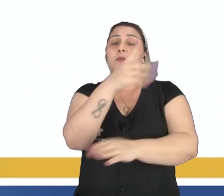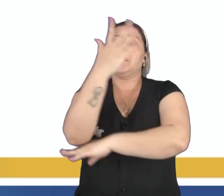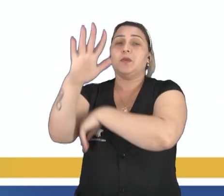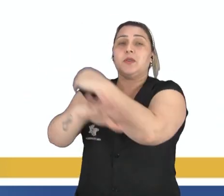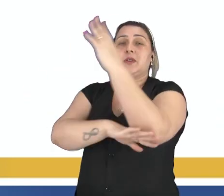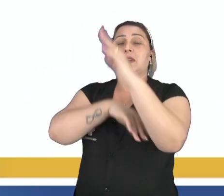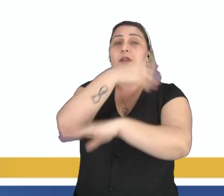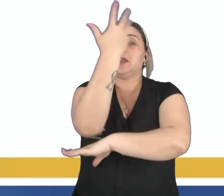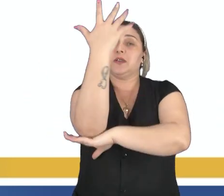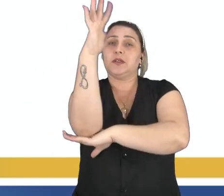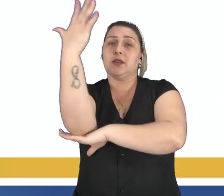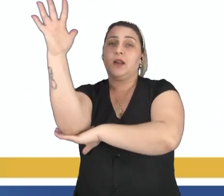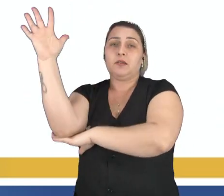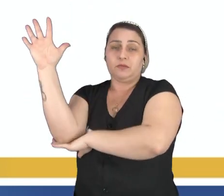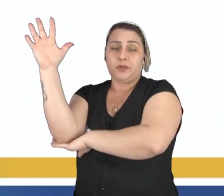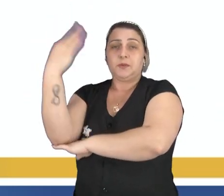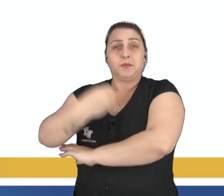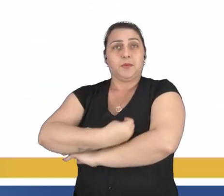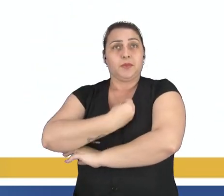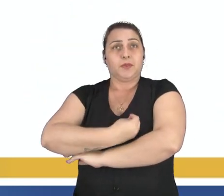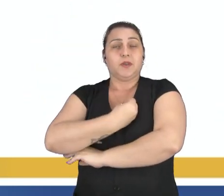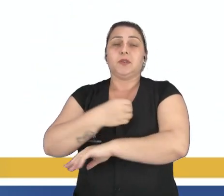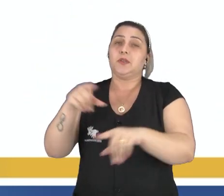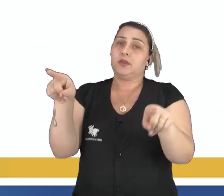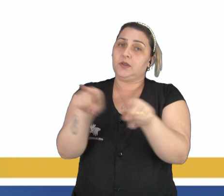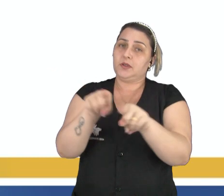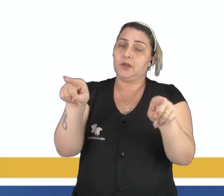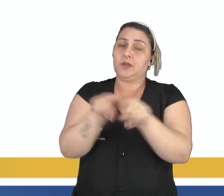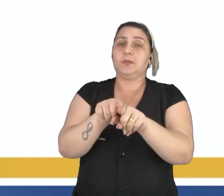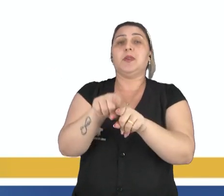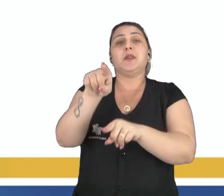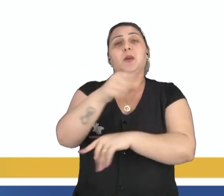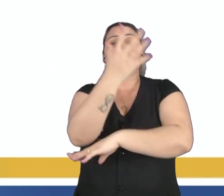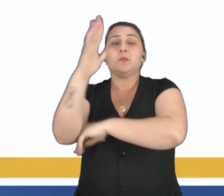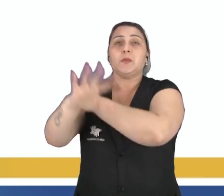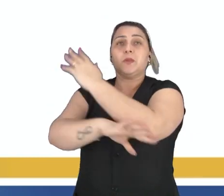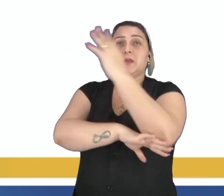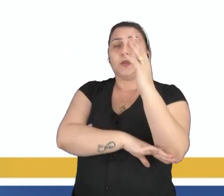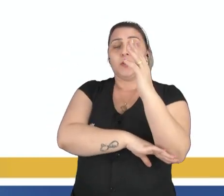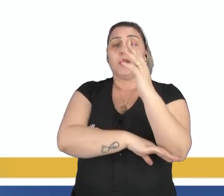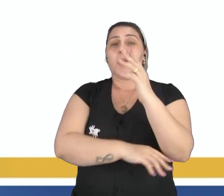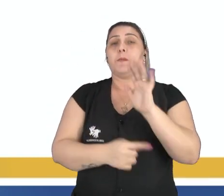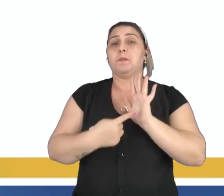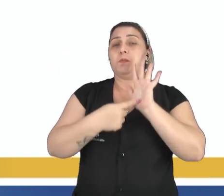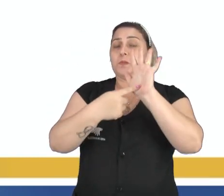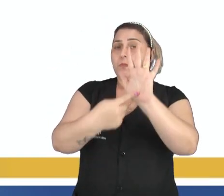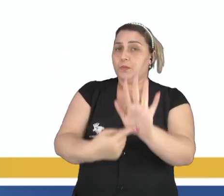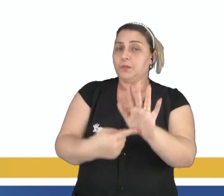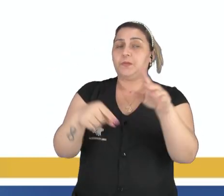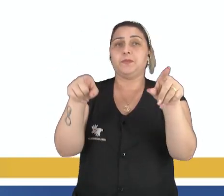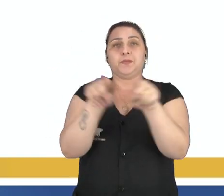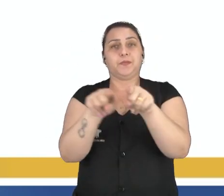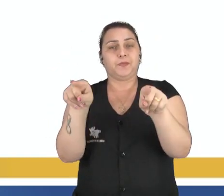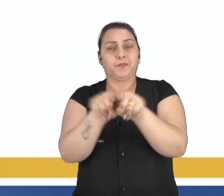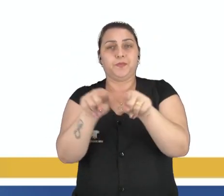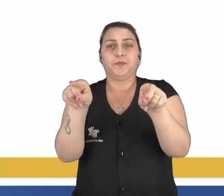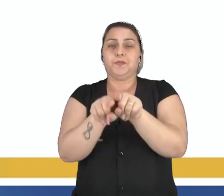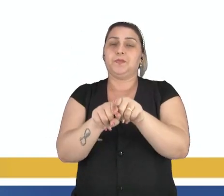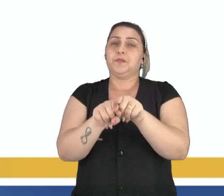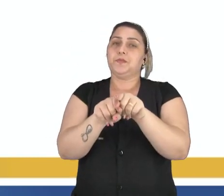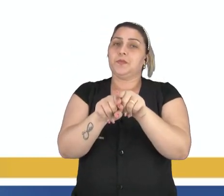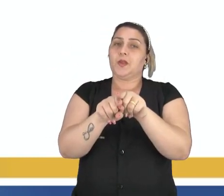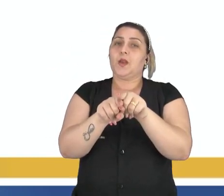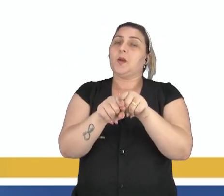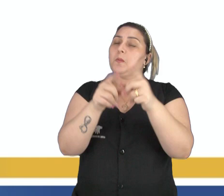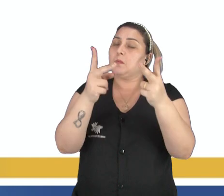florestas e árvores que estão ali. Isso também é uma paisagem que está retratando basicamente também o